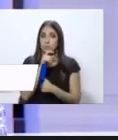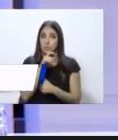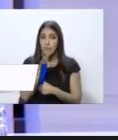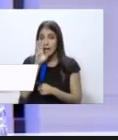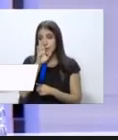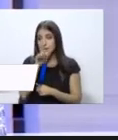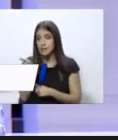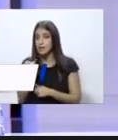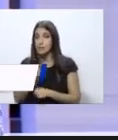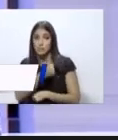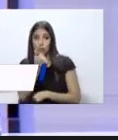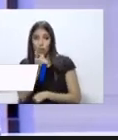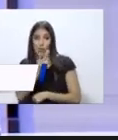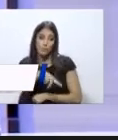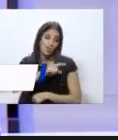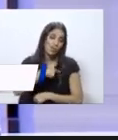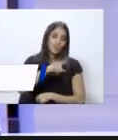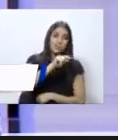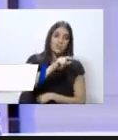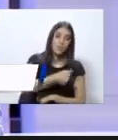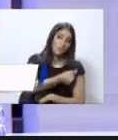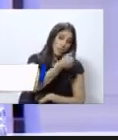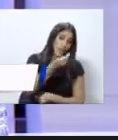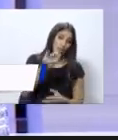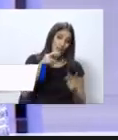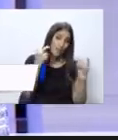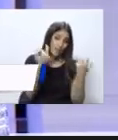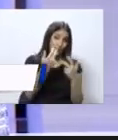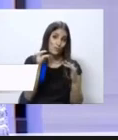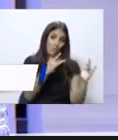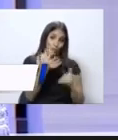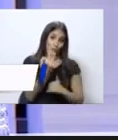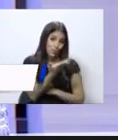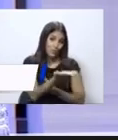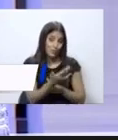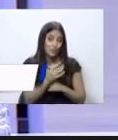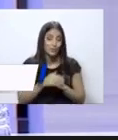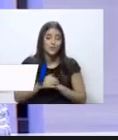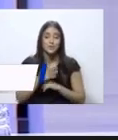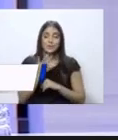lhes correr, melhor nos corre a nós, adeptos do Futebol Clube Porto.